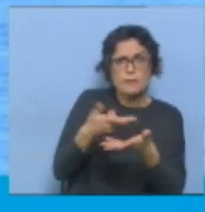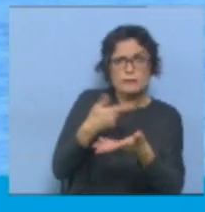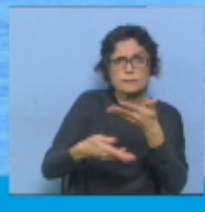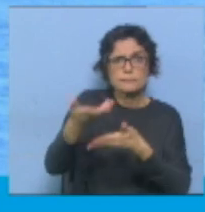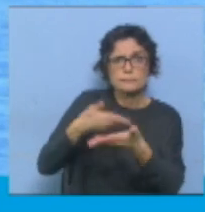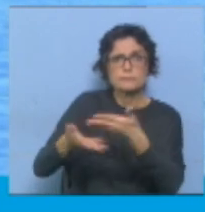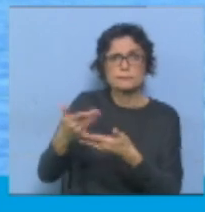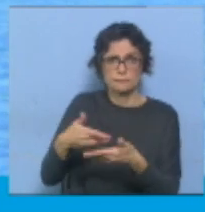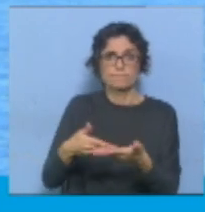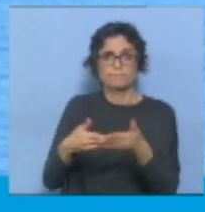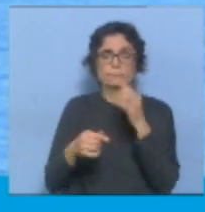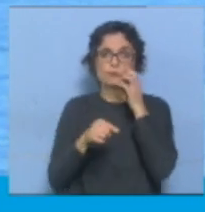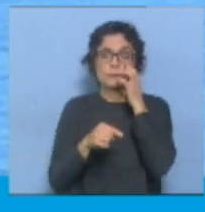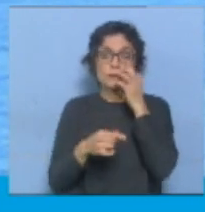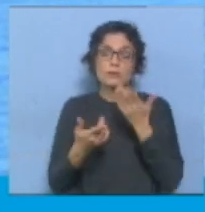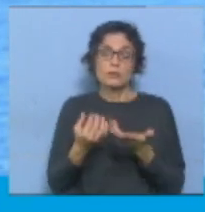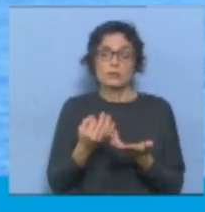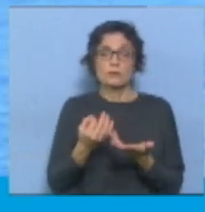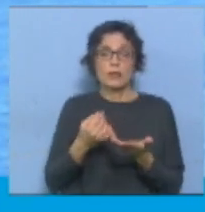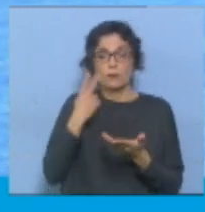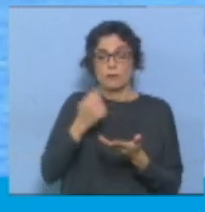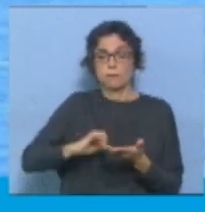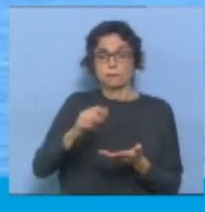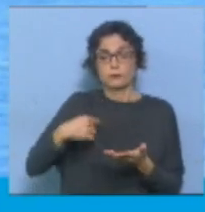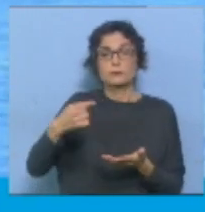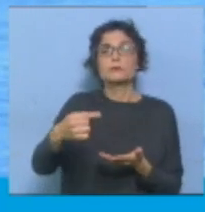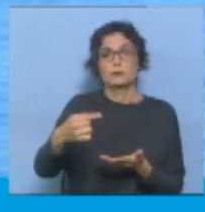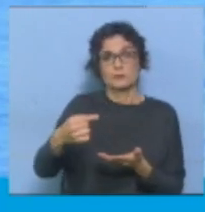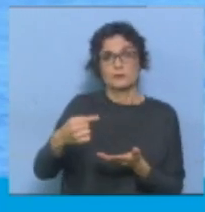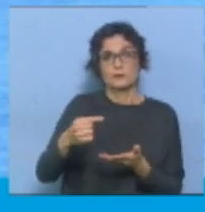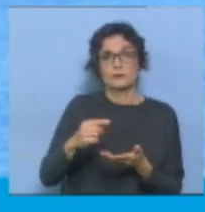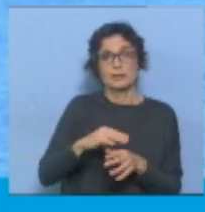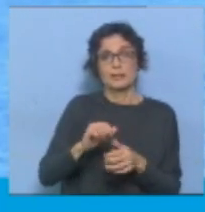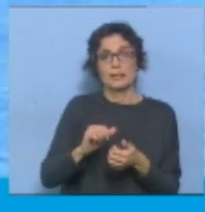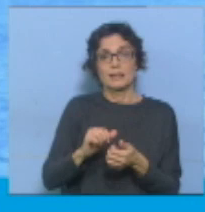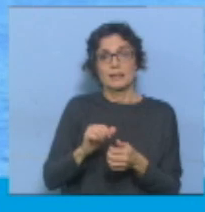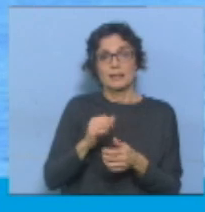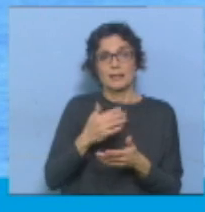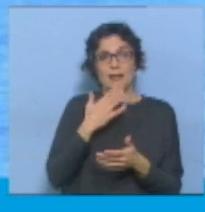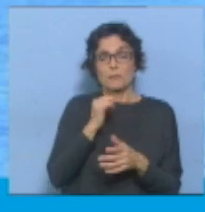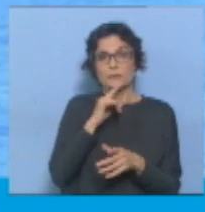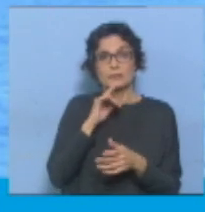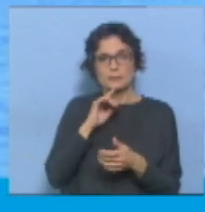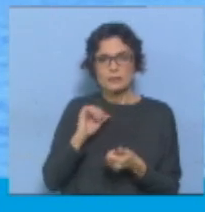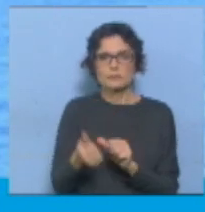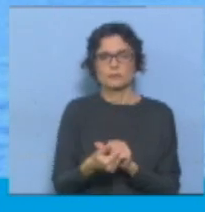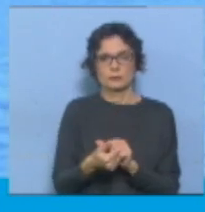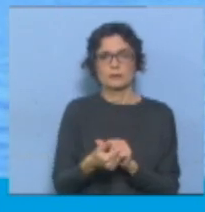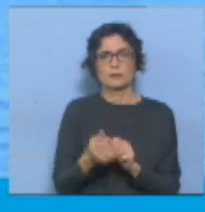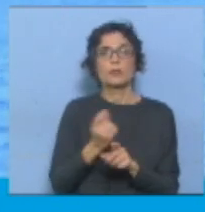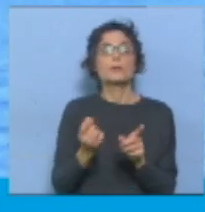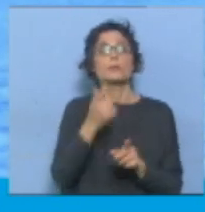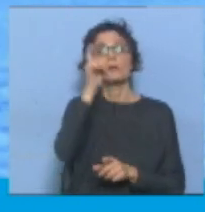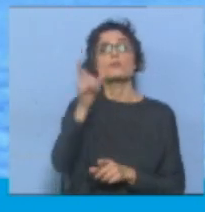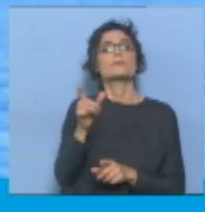que essa é a diferença que nós podemos fazer, porque os poderosos deste mundo, aqueles homens que são muito ricos, esses vivem